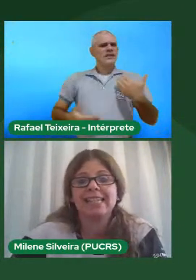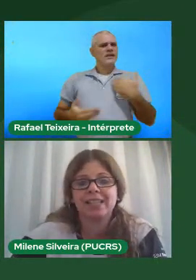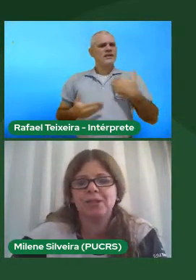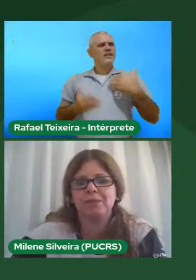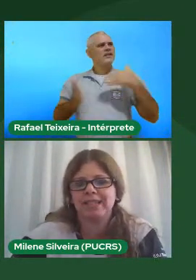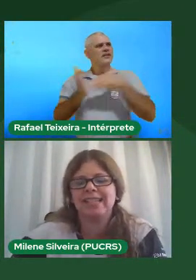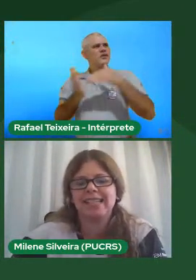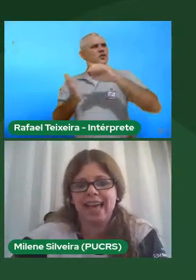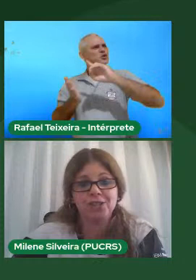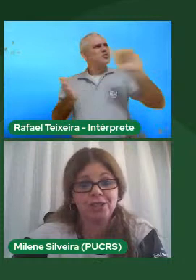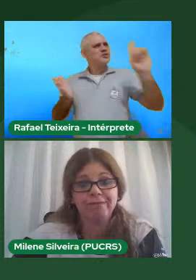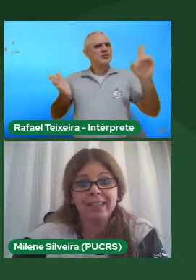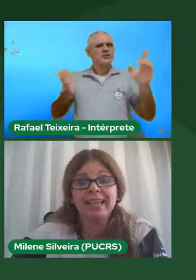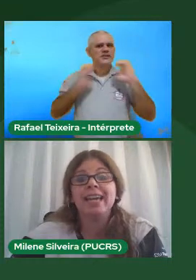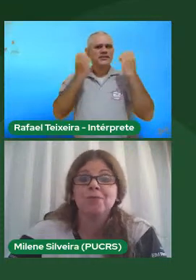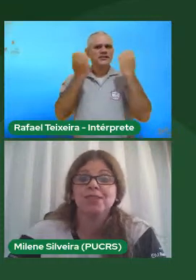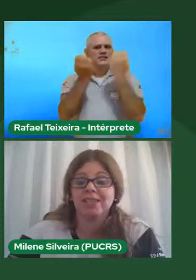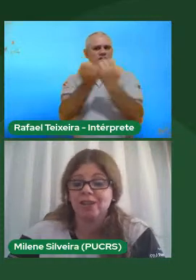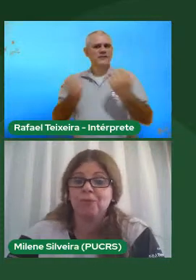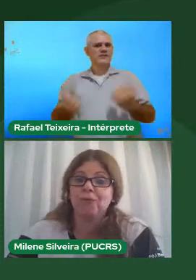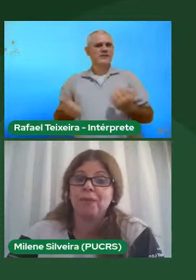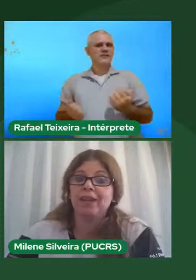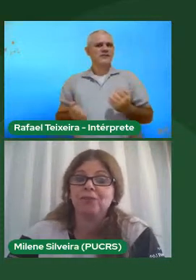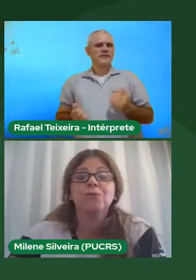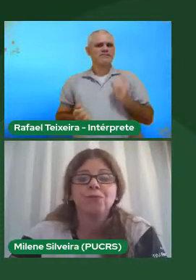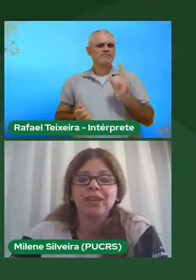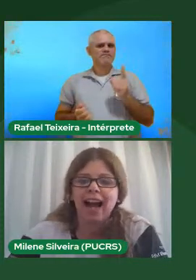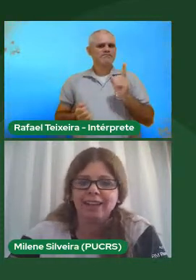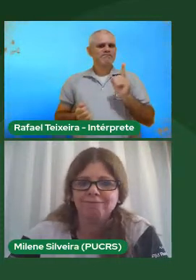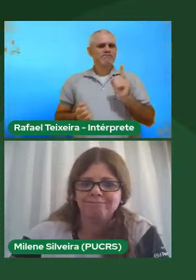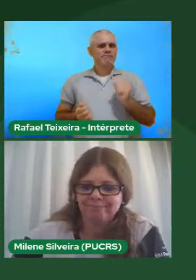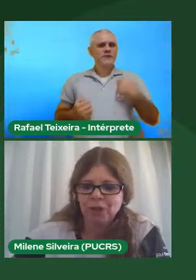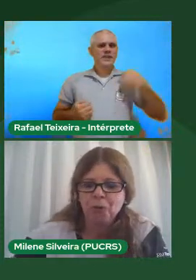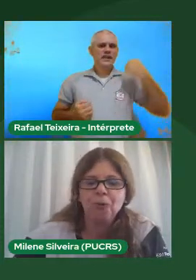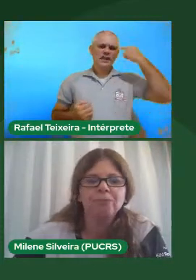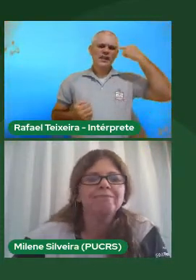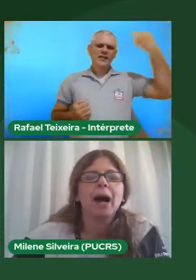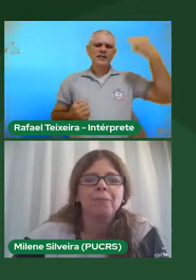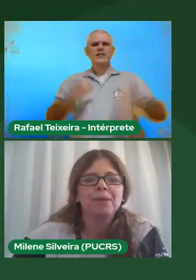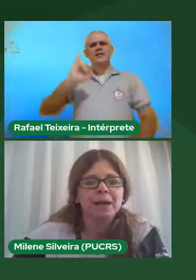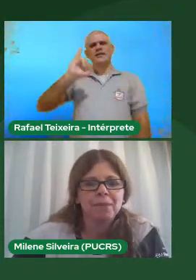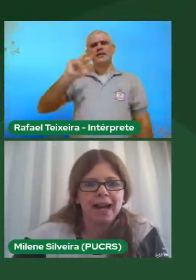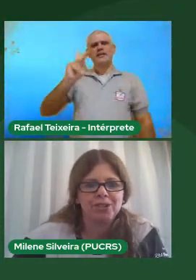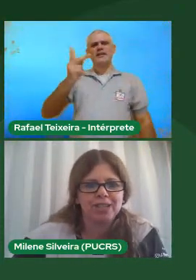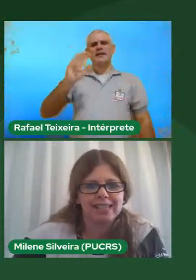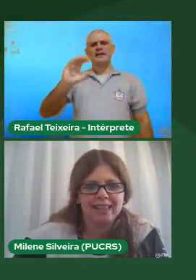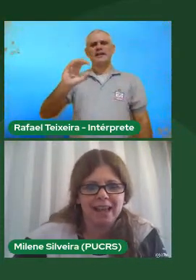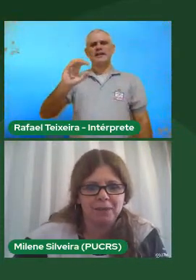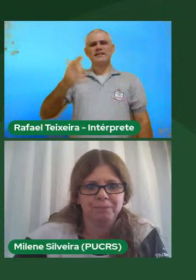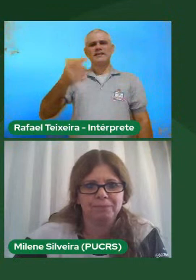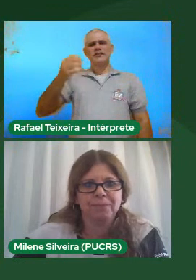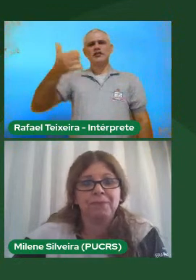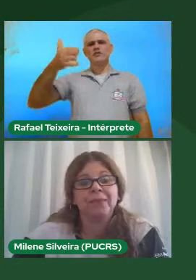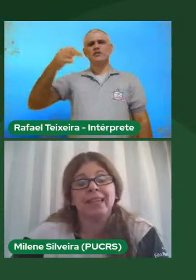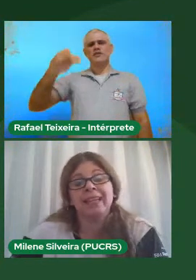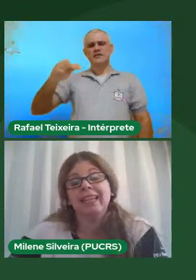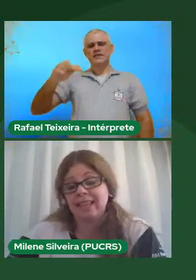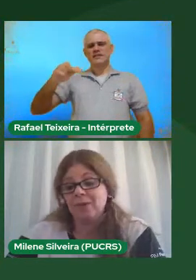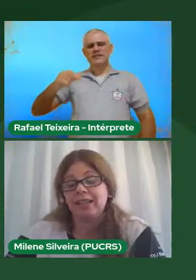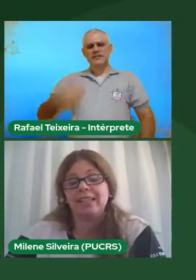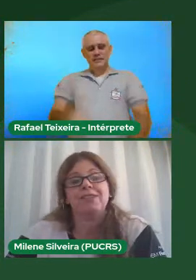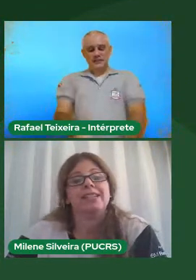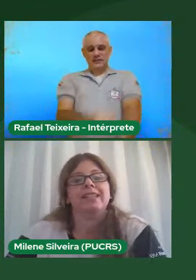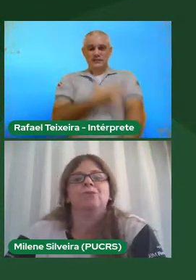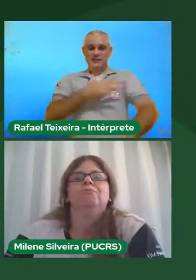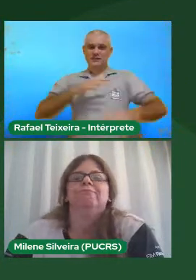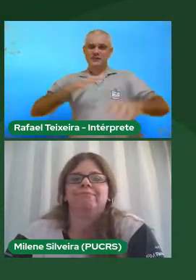IHC 2017, emoção e movimento, e vou ficar com a primeira parte desse tema.